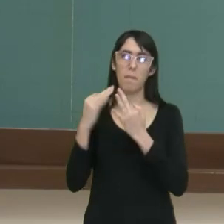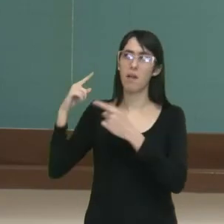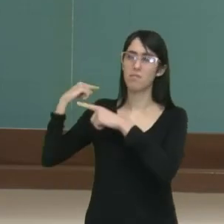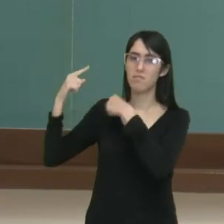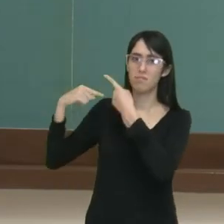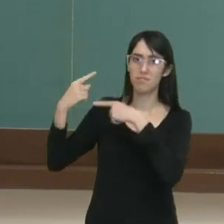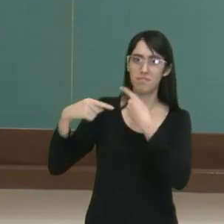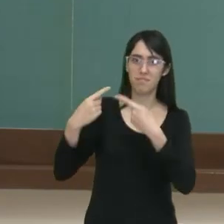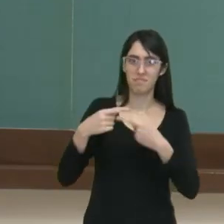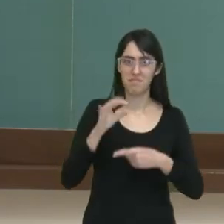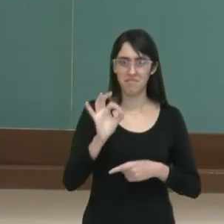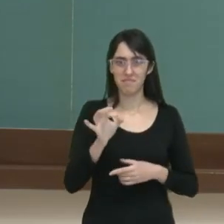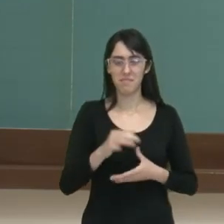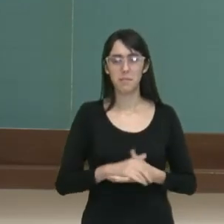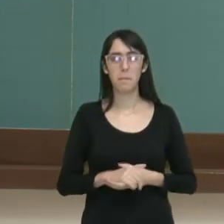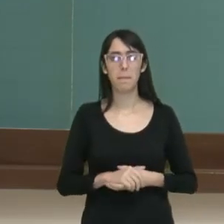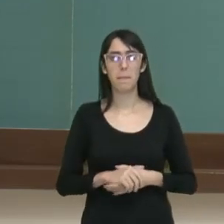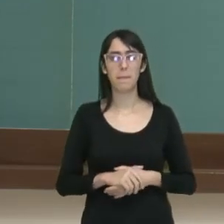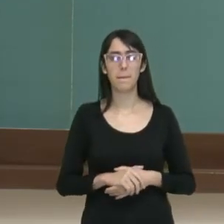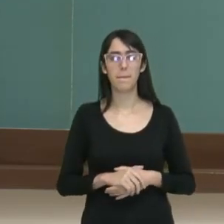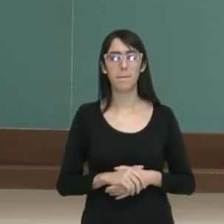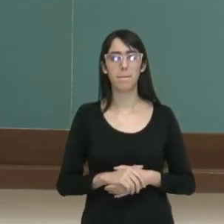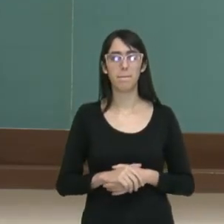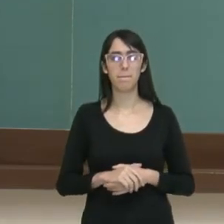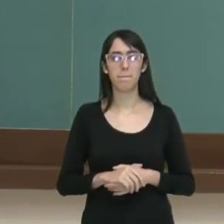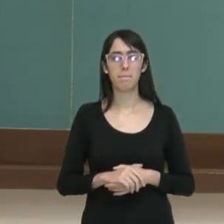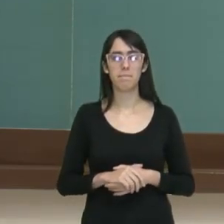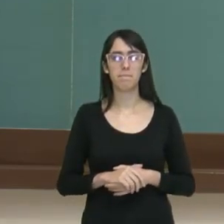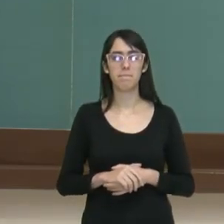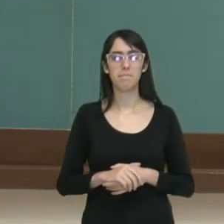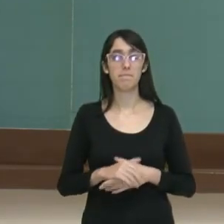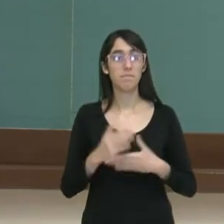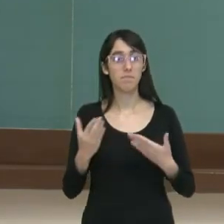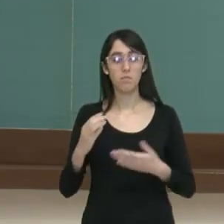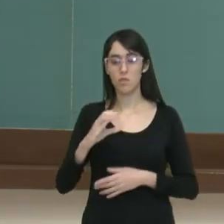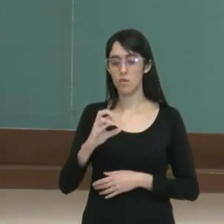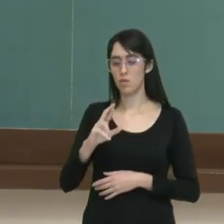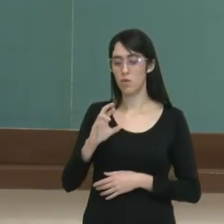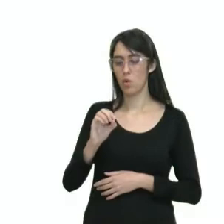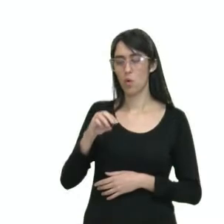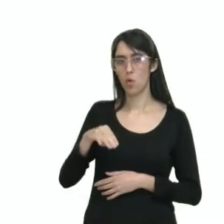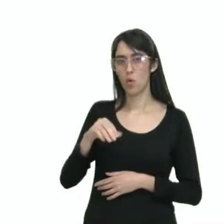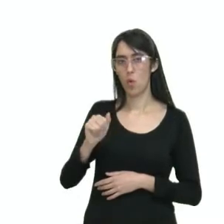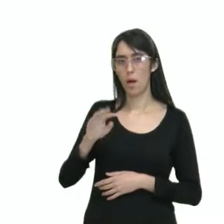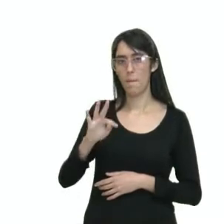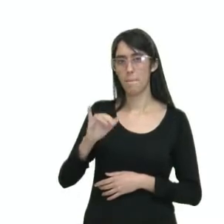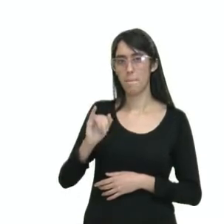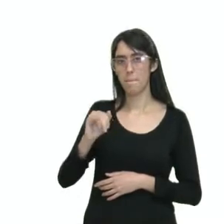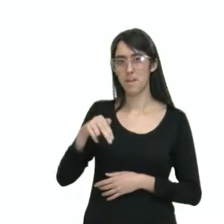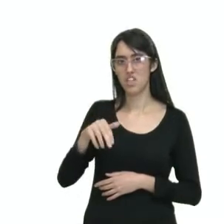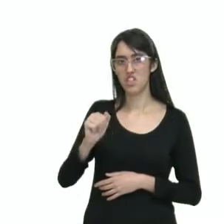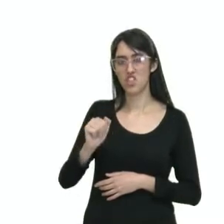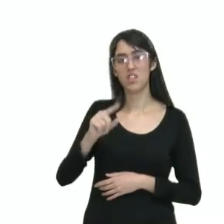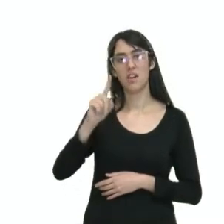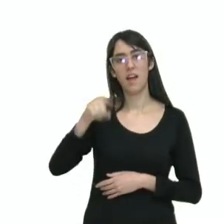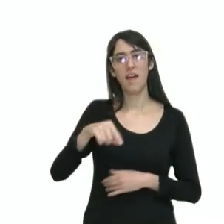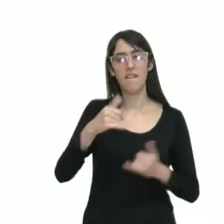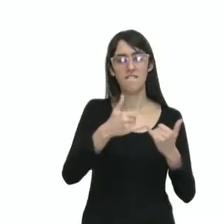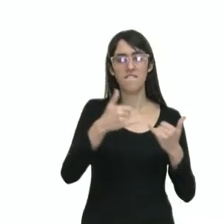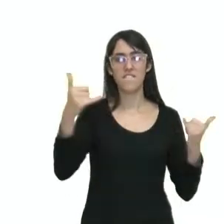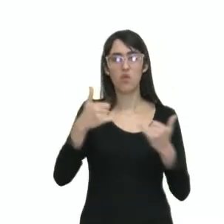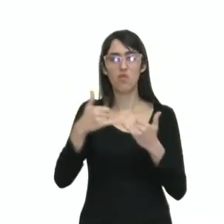recebemos aí dos nossos pais. Então, a cromatina é um conjunto de fios.